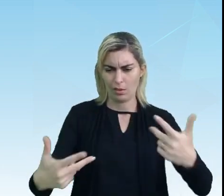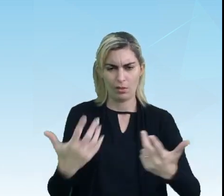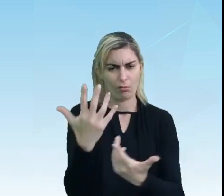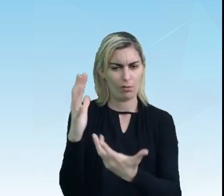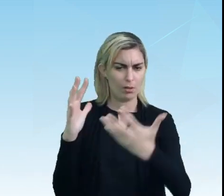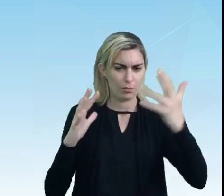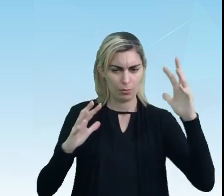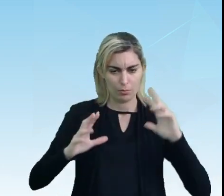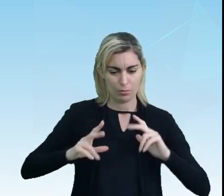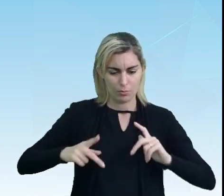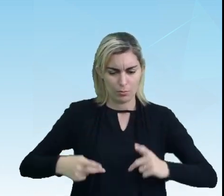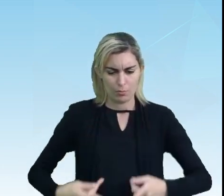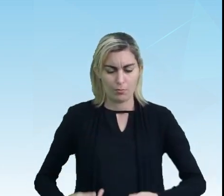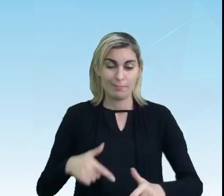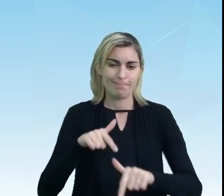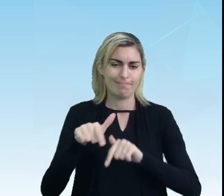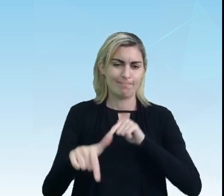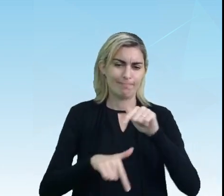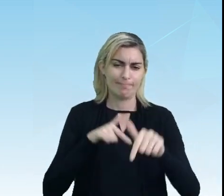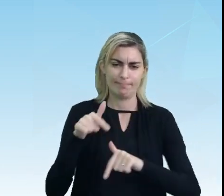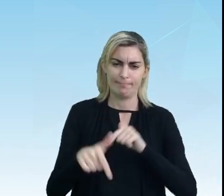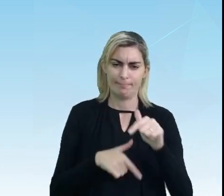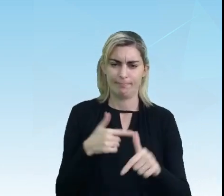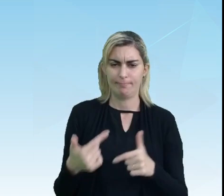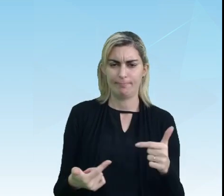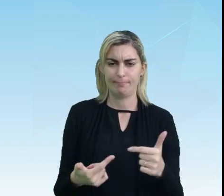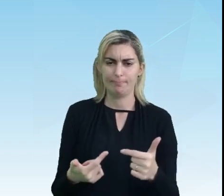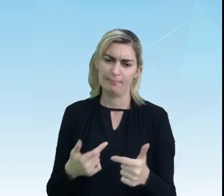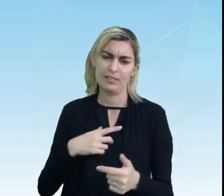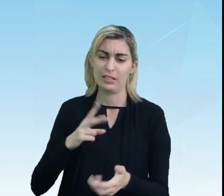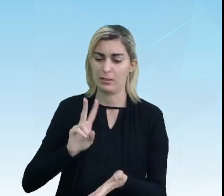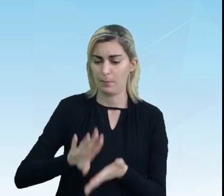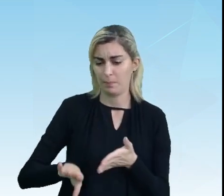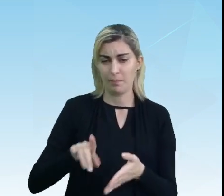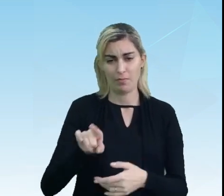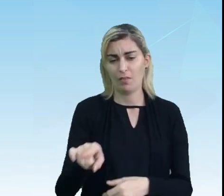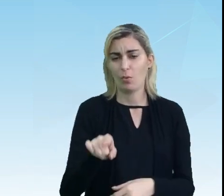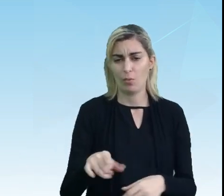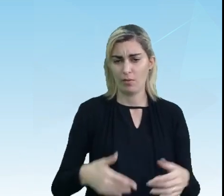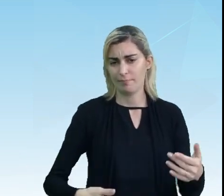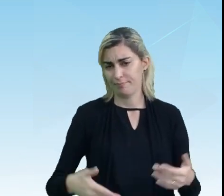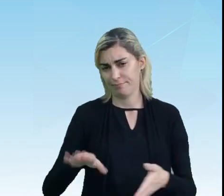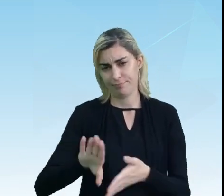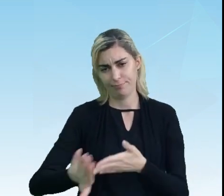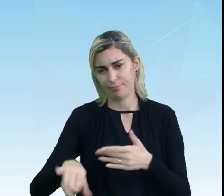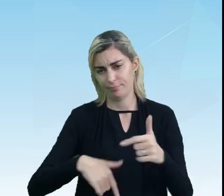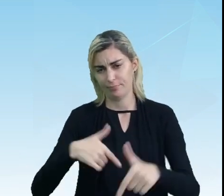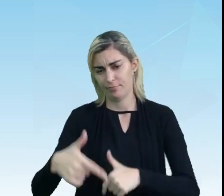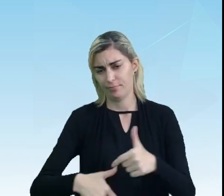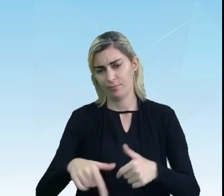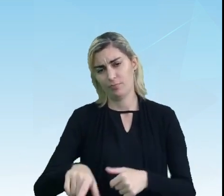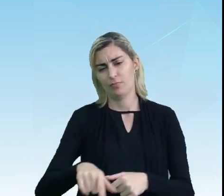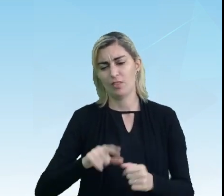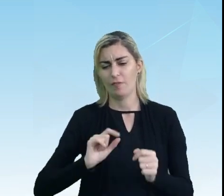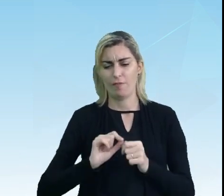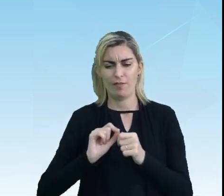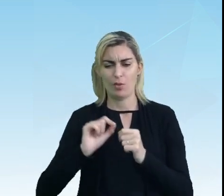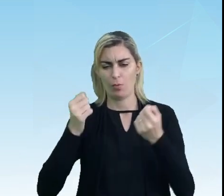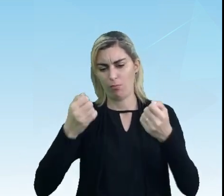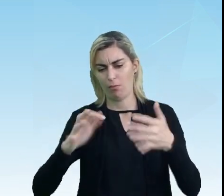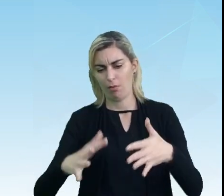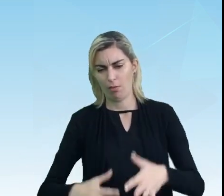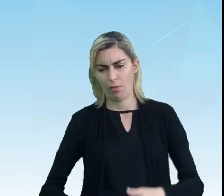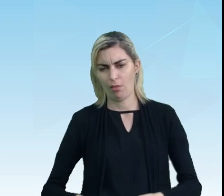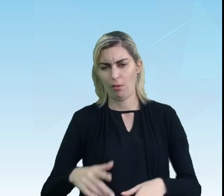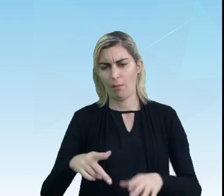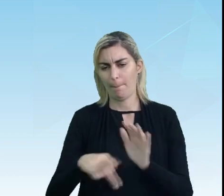e humanos de trabalhadores, gente. Sempre sobra para o trabalhador. Então, vai gerar uma degradação